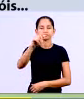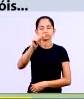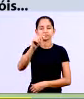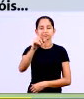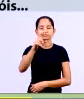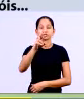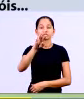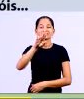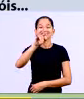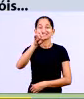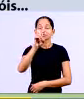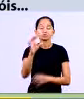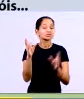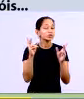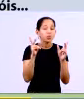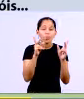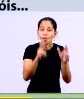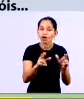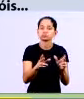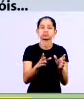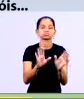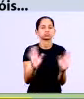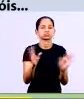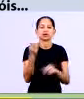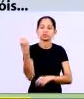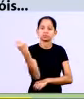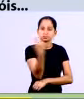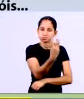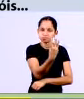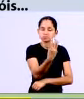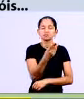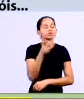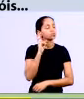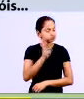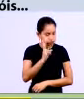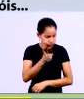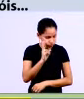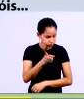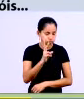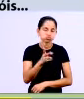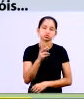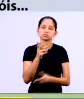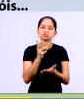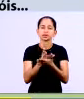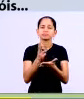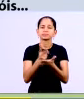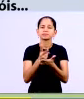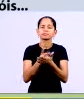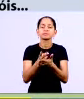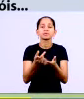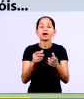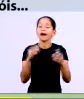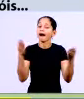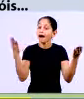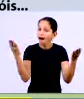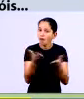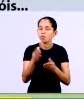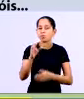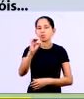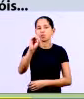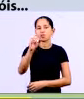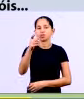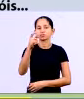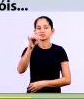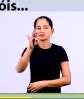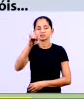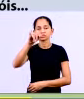houve nenhuma alteração aqui. Então, todas proparoxítonas continuam acentuadas. As oxítonas,